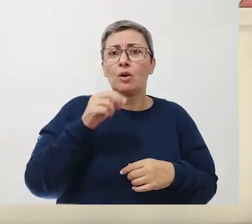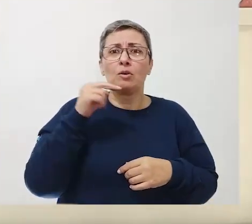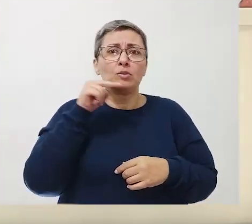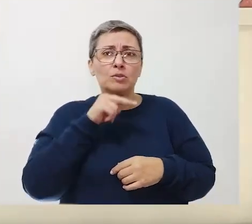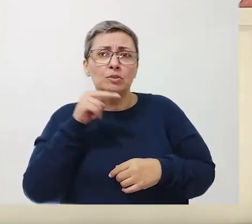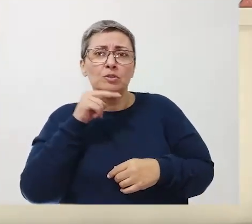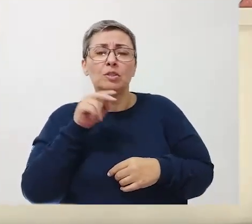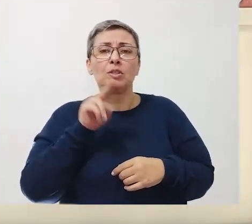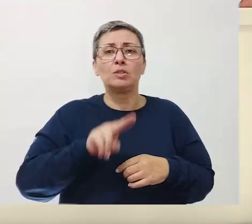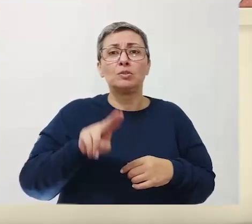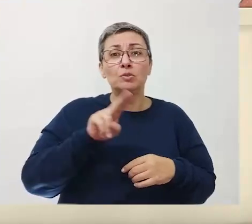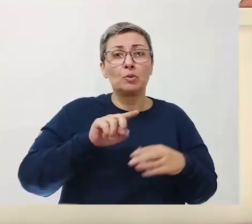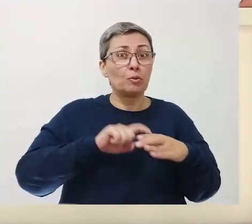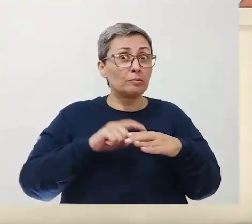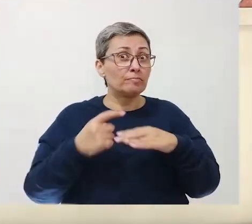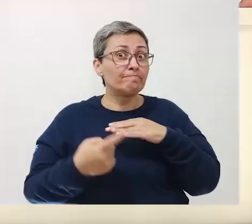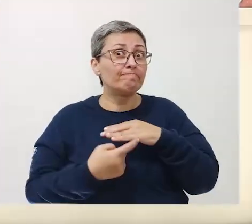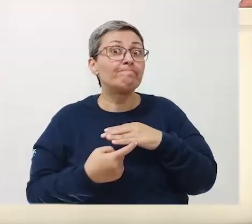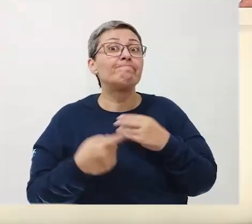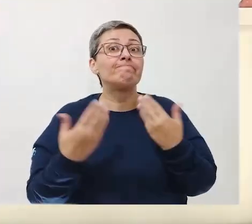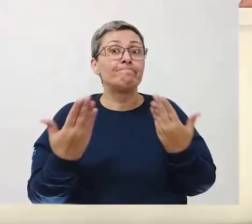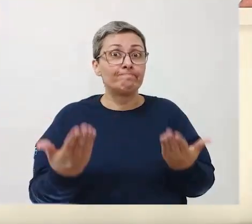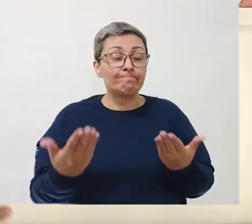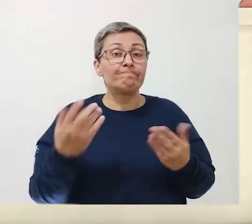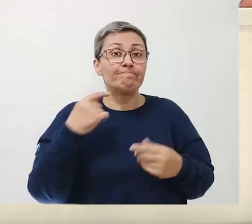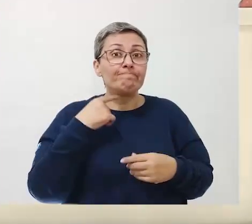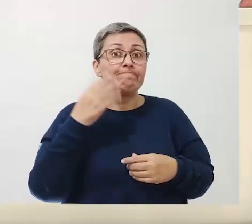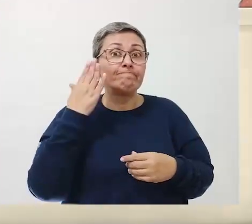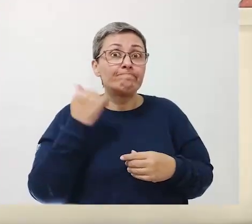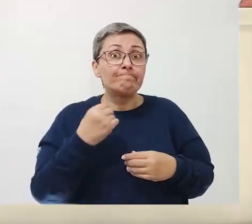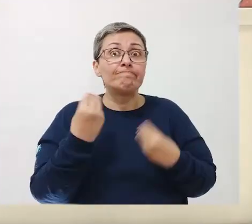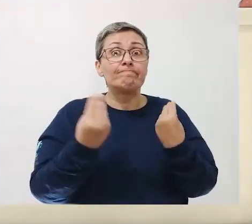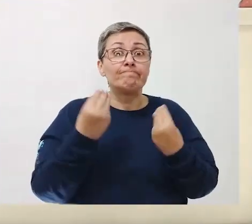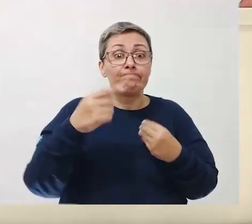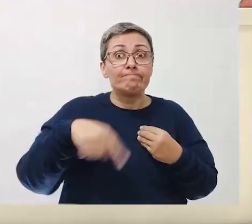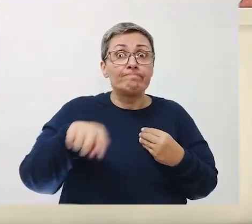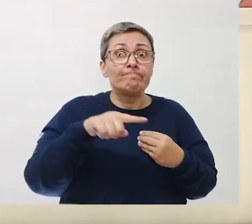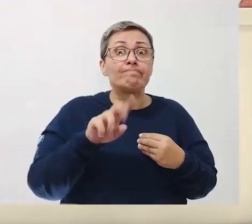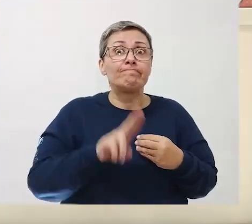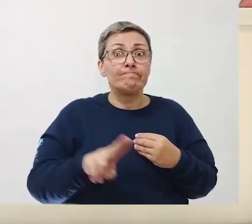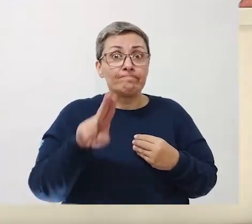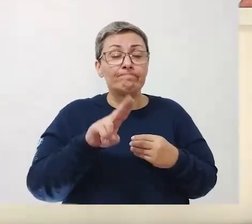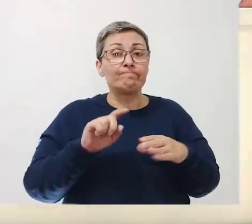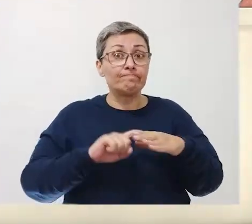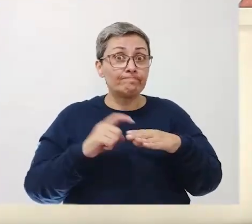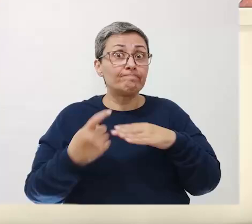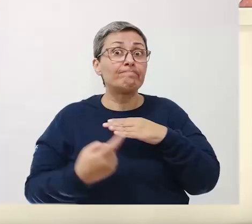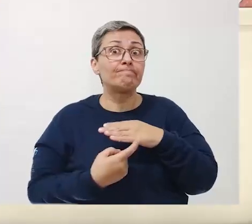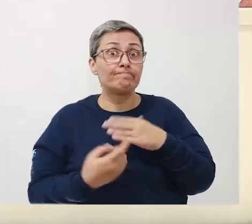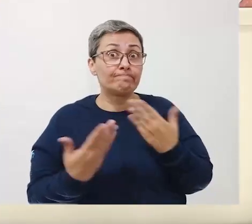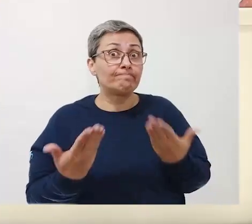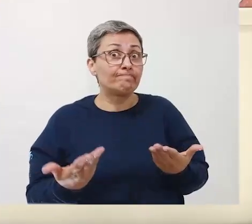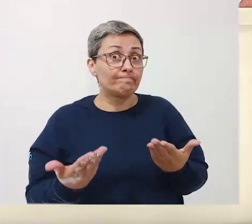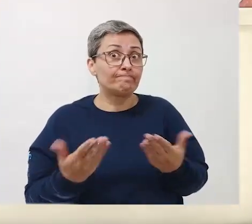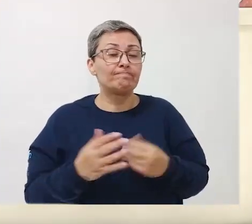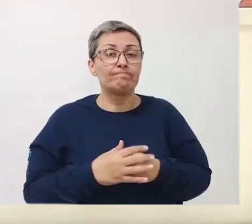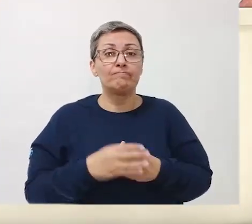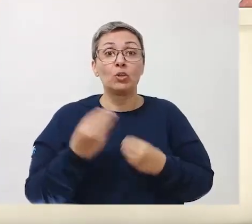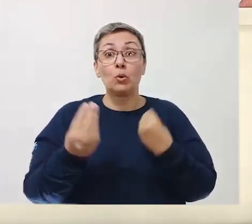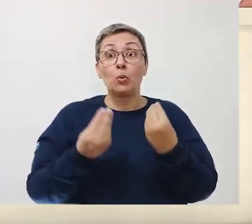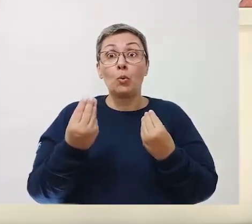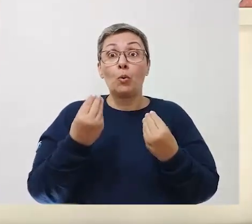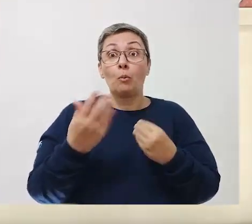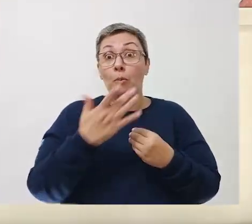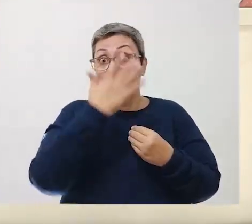sociais? Vocês sabem como que eles utilizam a rede social? Com que pessoas eles